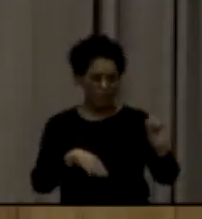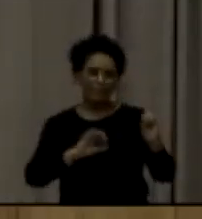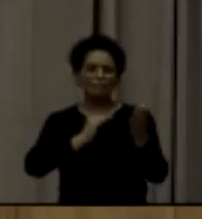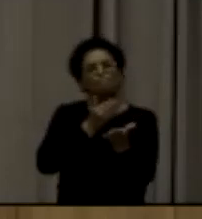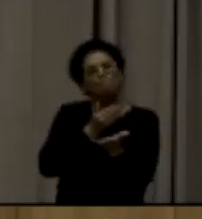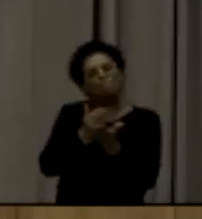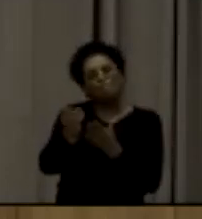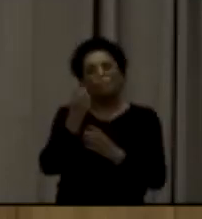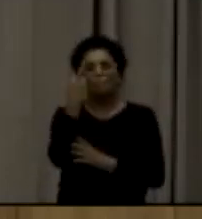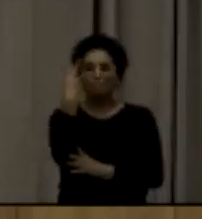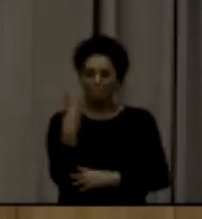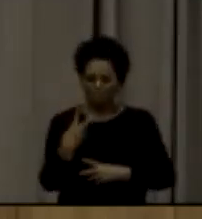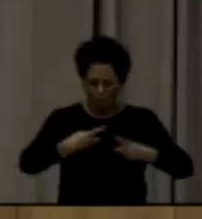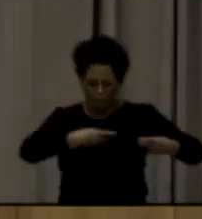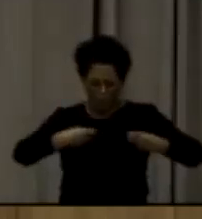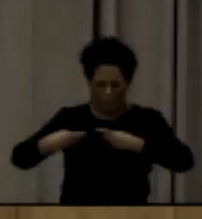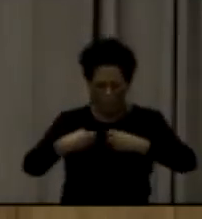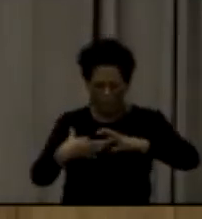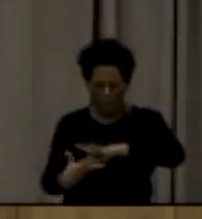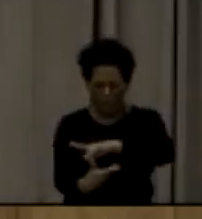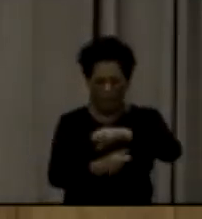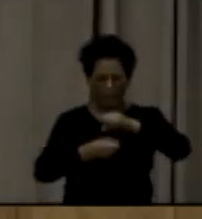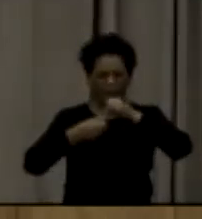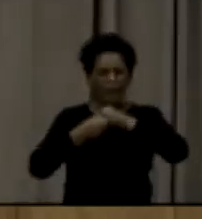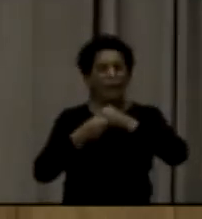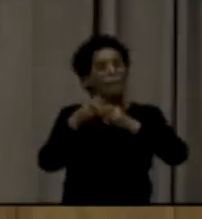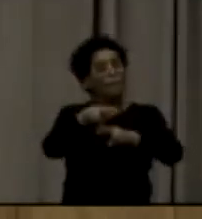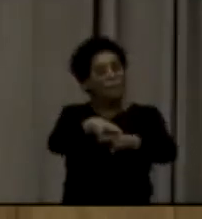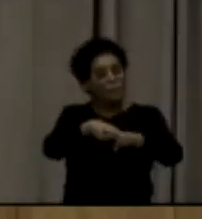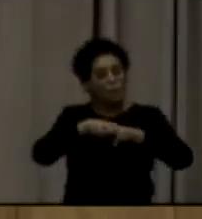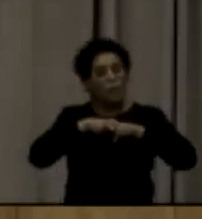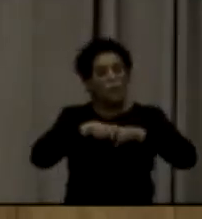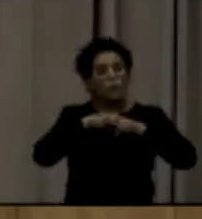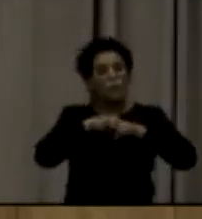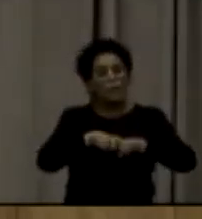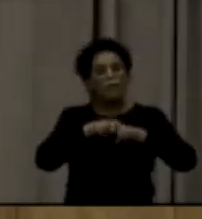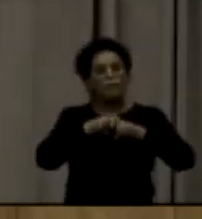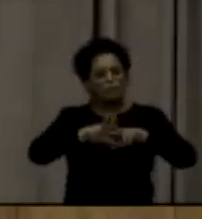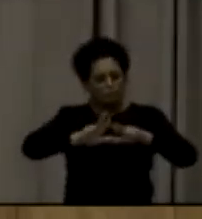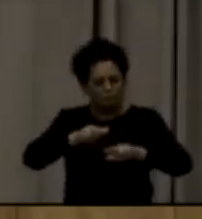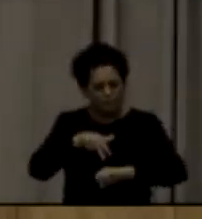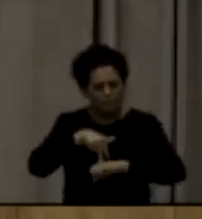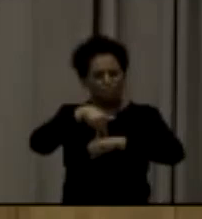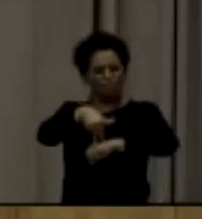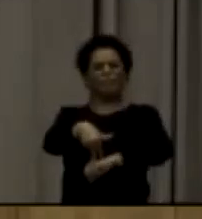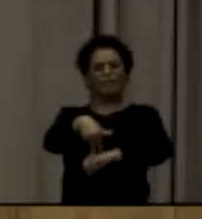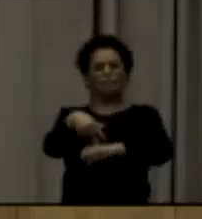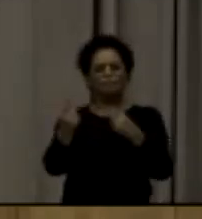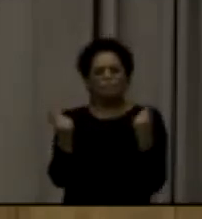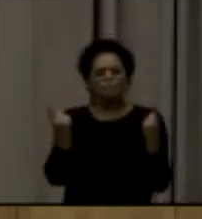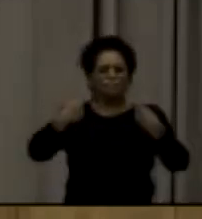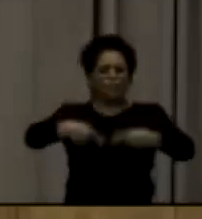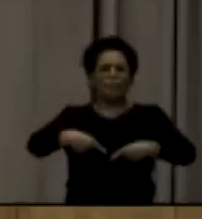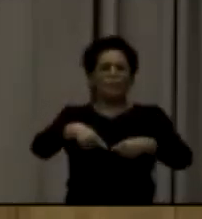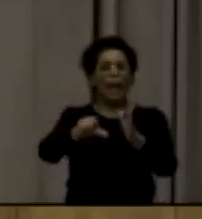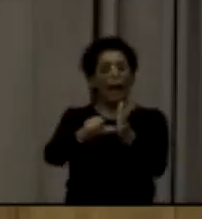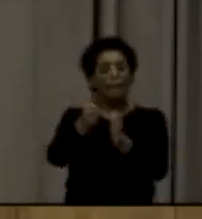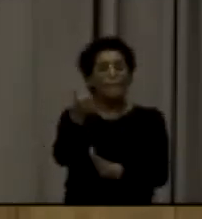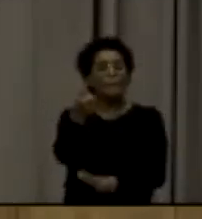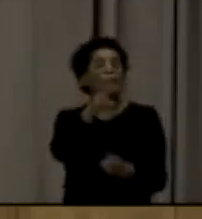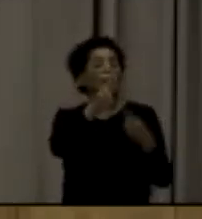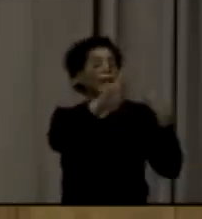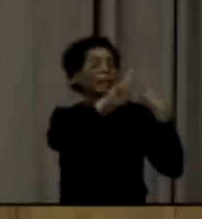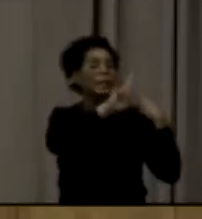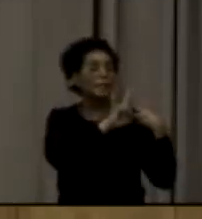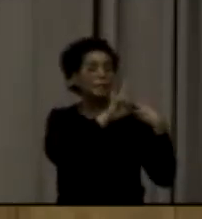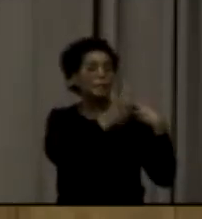e a todo tipo de destruição que a gente conhece. Por isso, para enfrentar esse desafio, a primeira tarefa